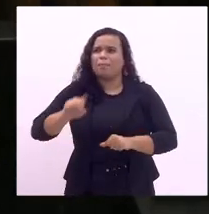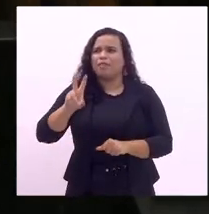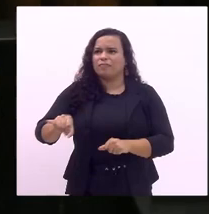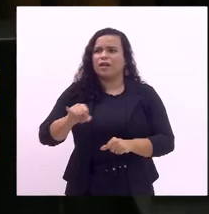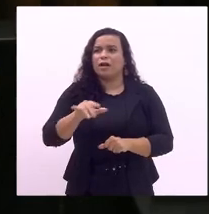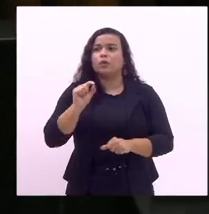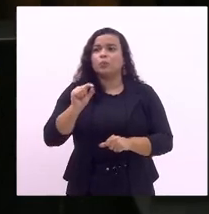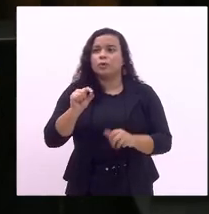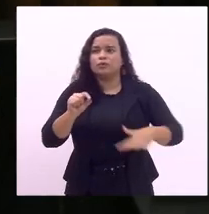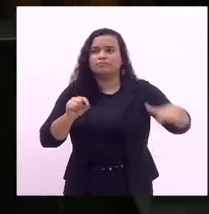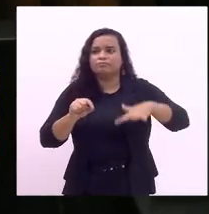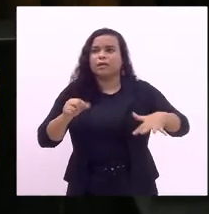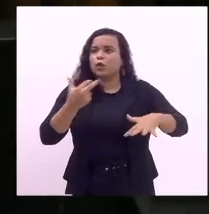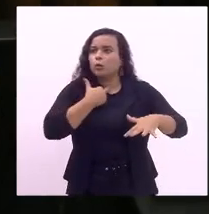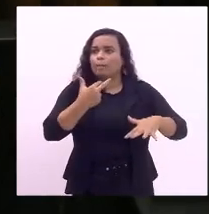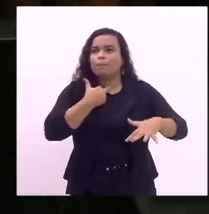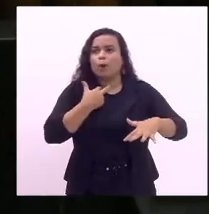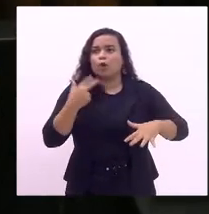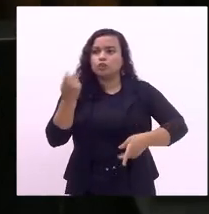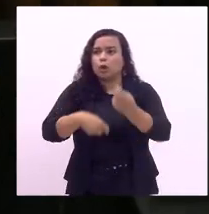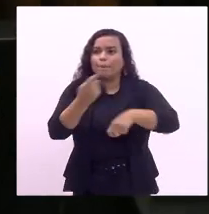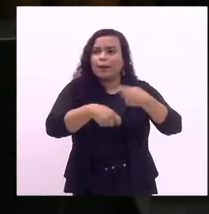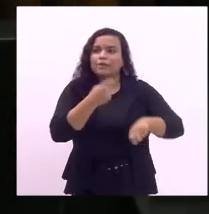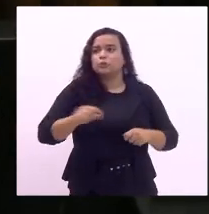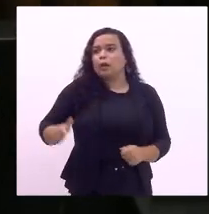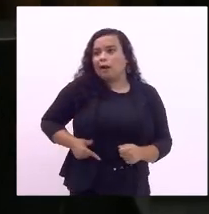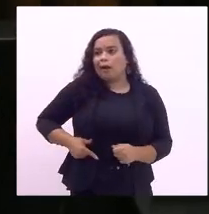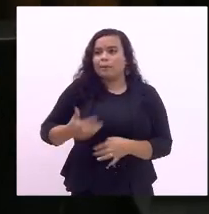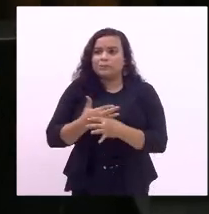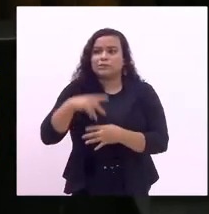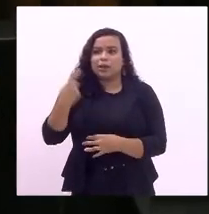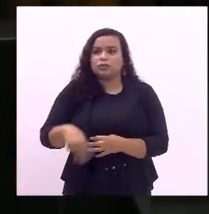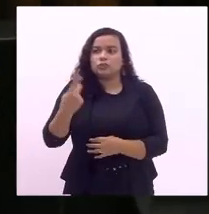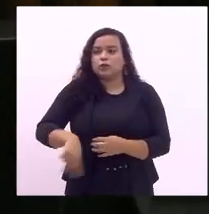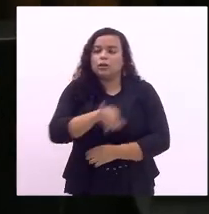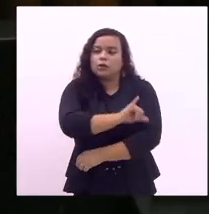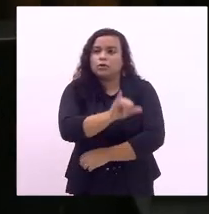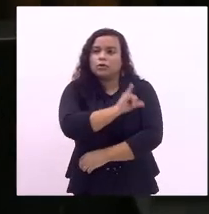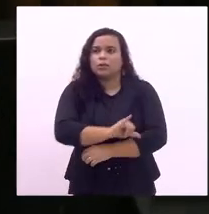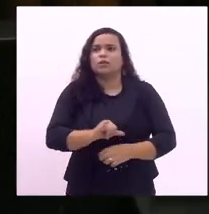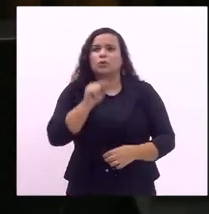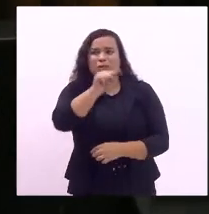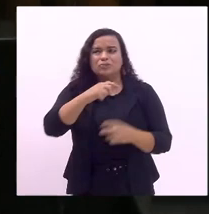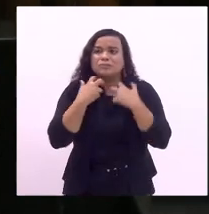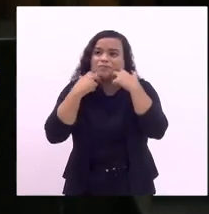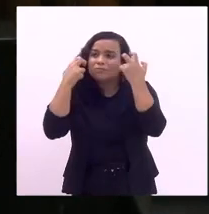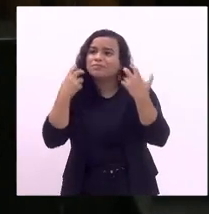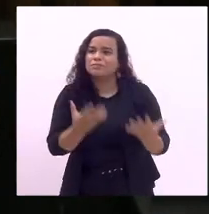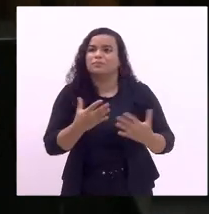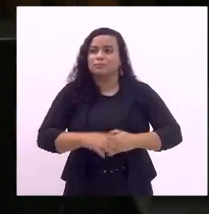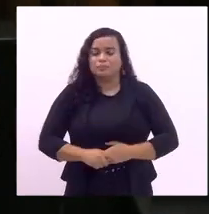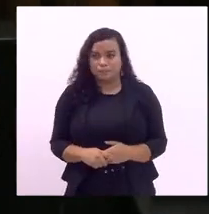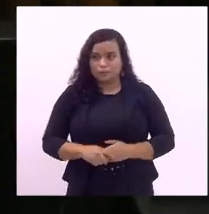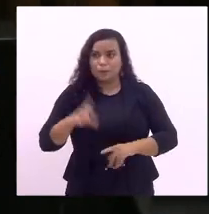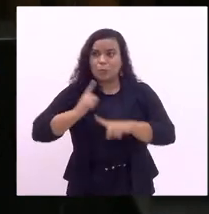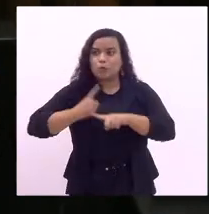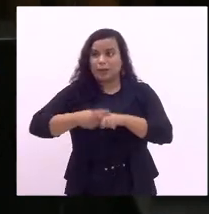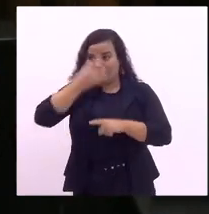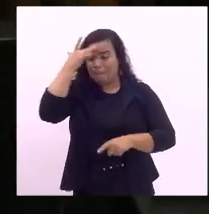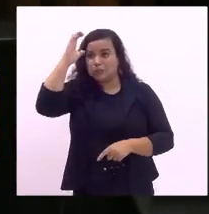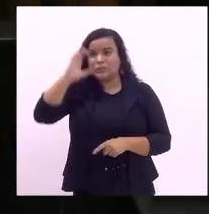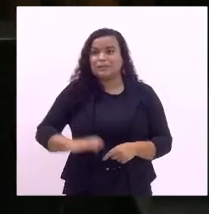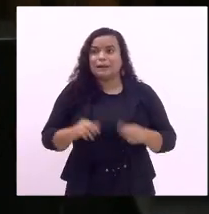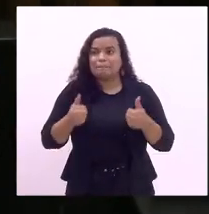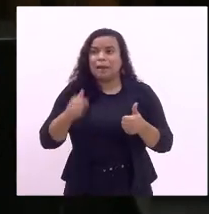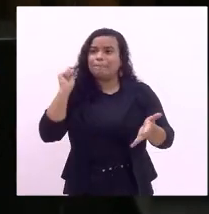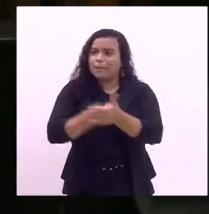aberração de não podermos ter comércio de armas na cidade do Rio de Janeiro, o que é uma vergonha, porque o cidadão de bem é